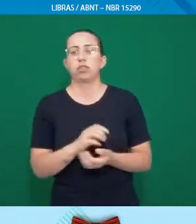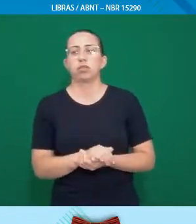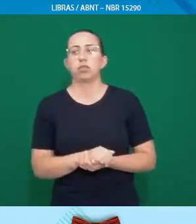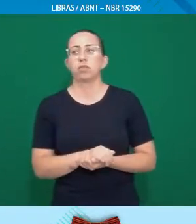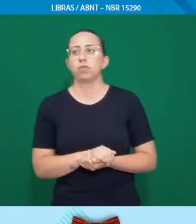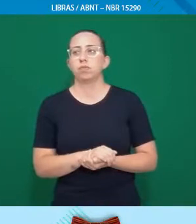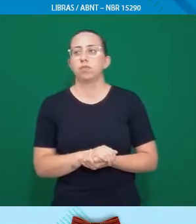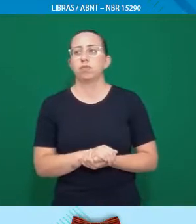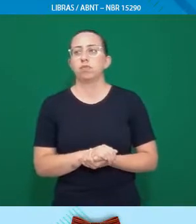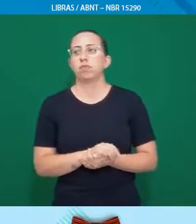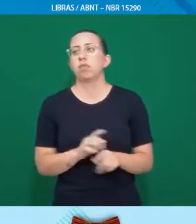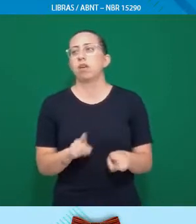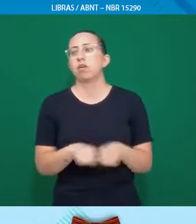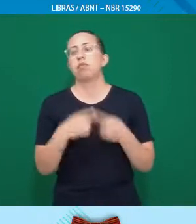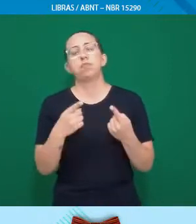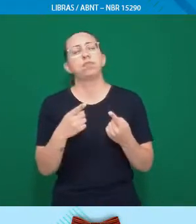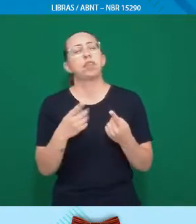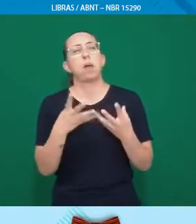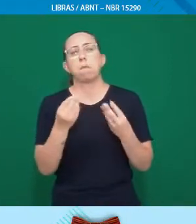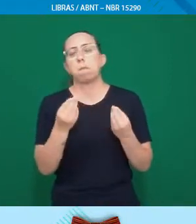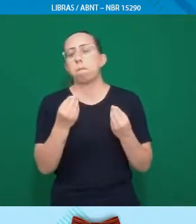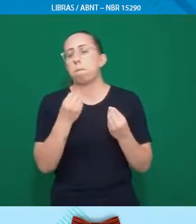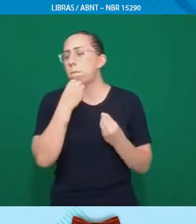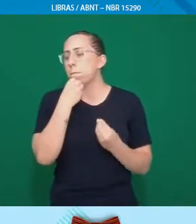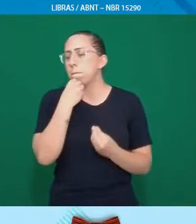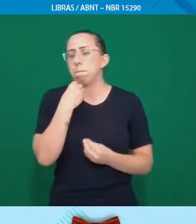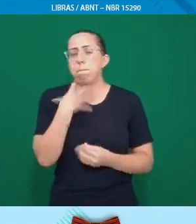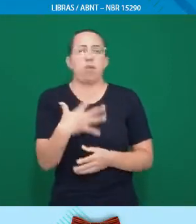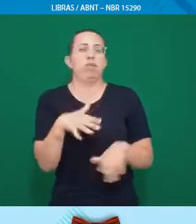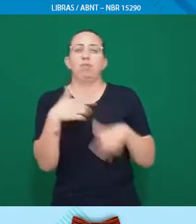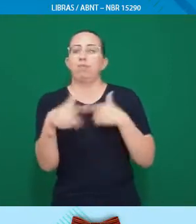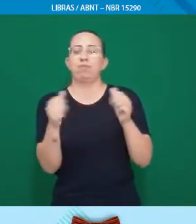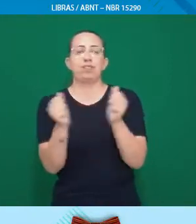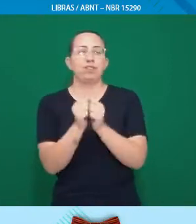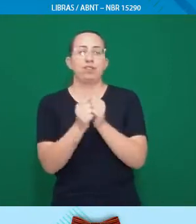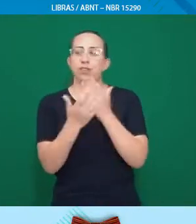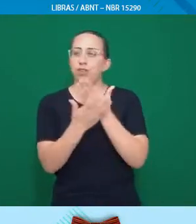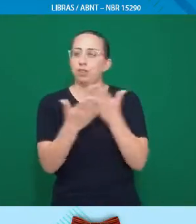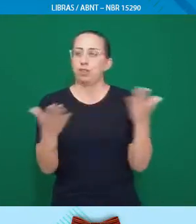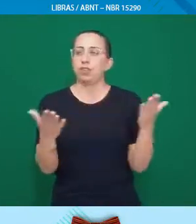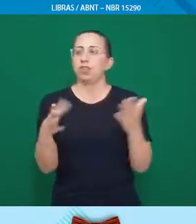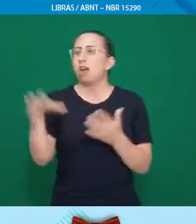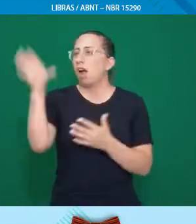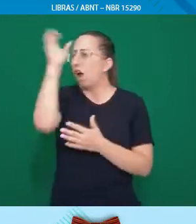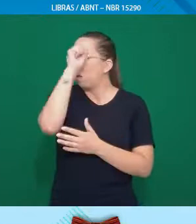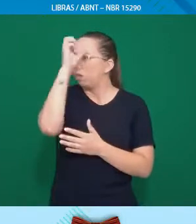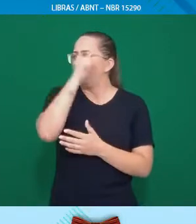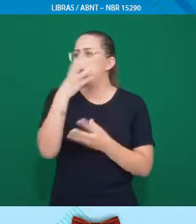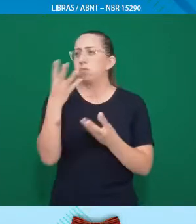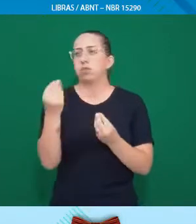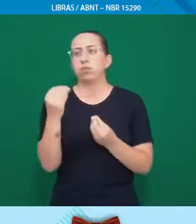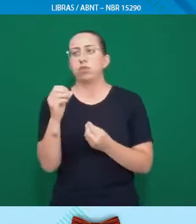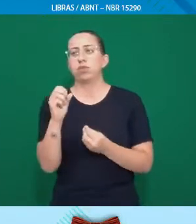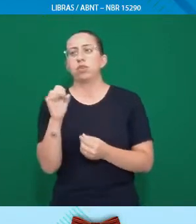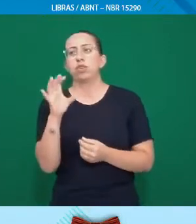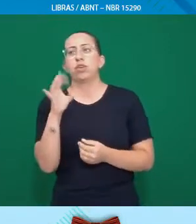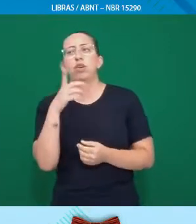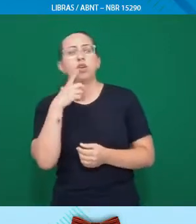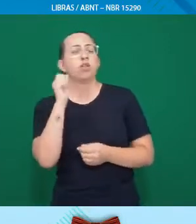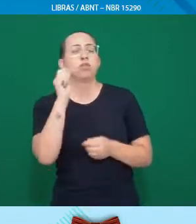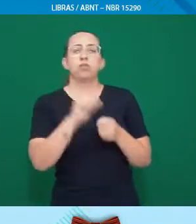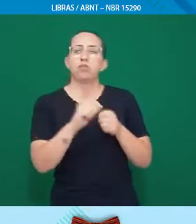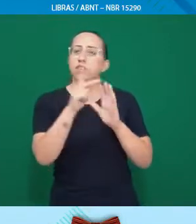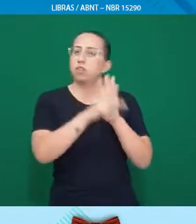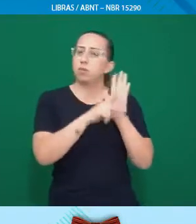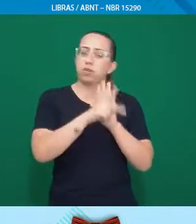lá umas fosse muito gratificante Porque Nós aprendemos muito umas com as outras os projetos só conseguiram